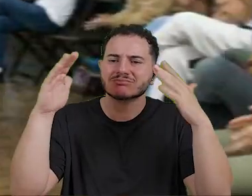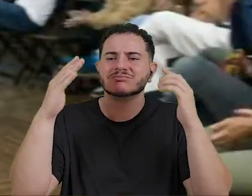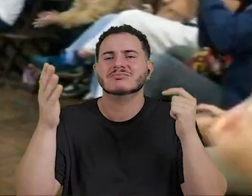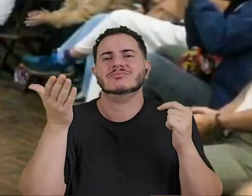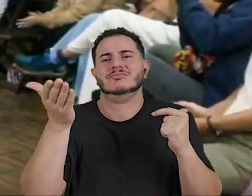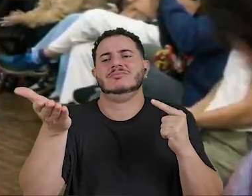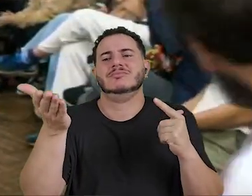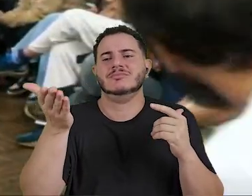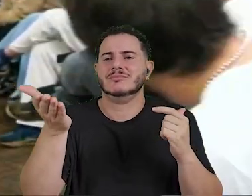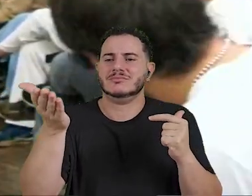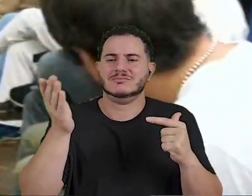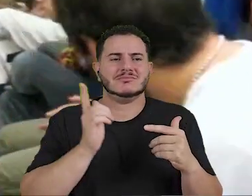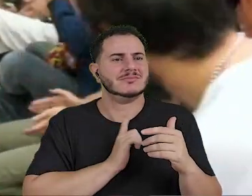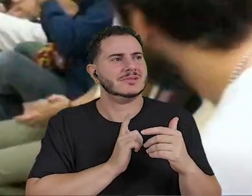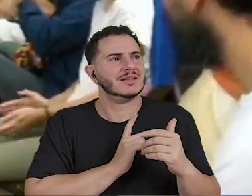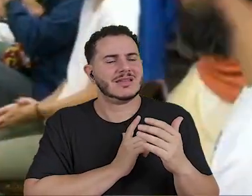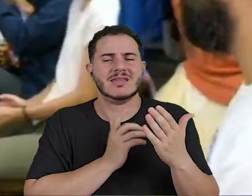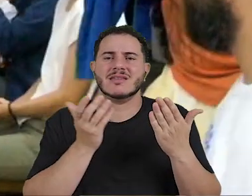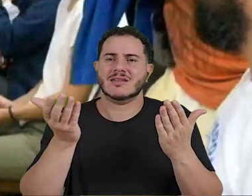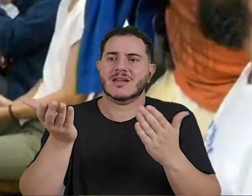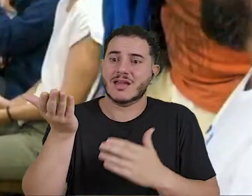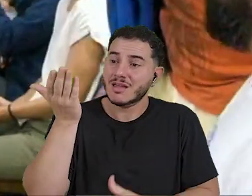Aqui, meu querido,